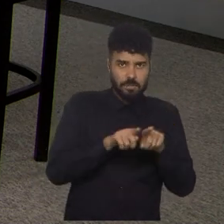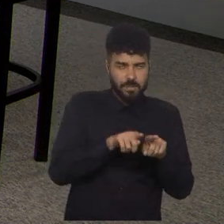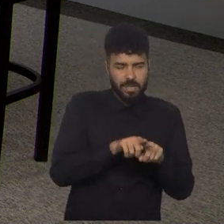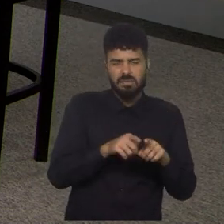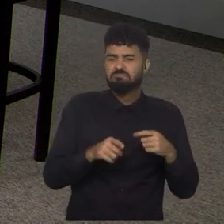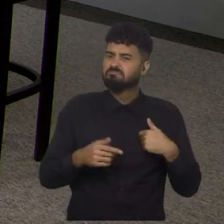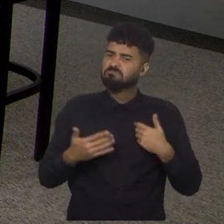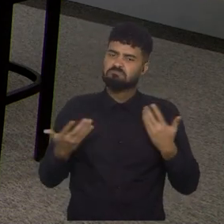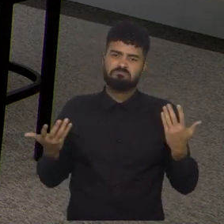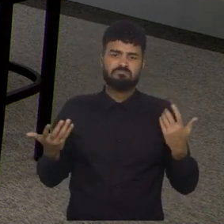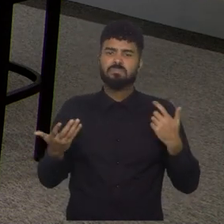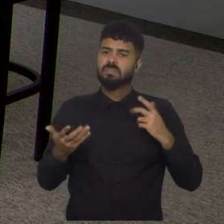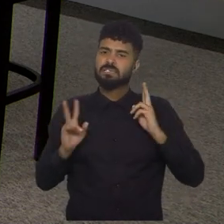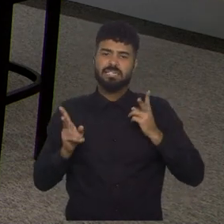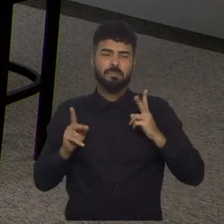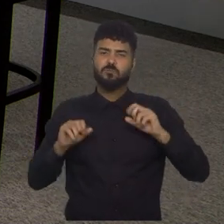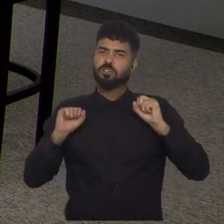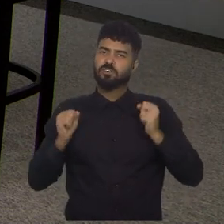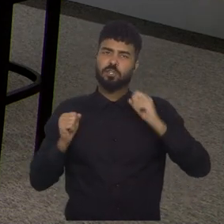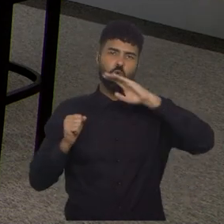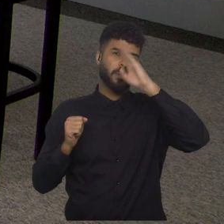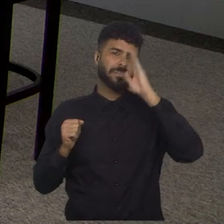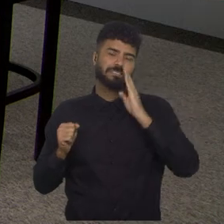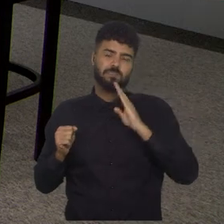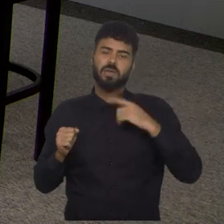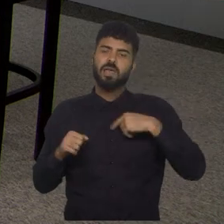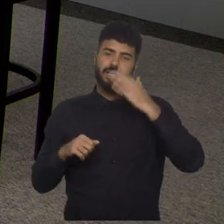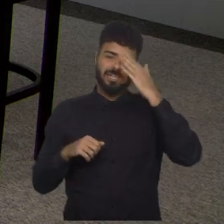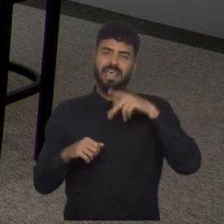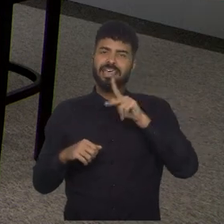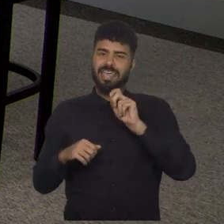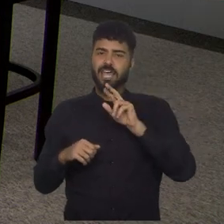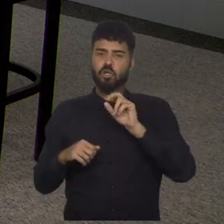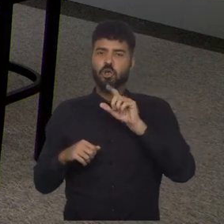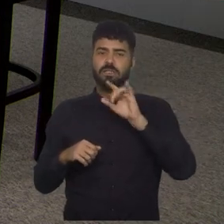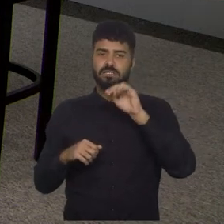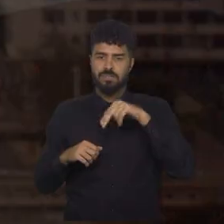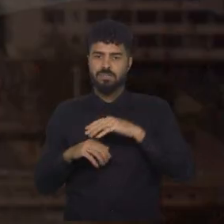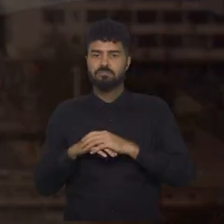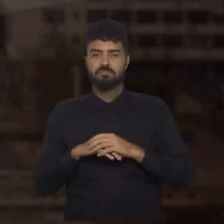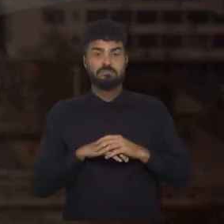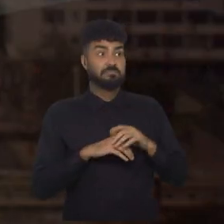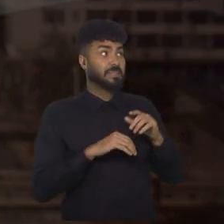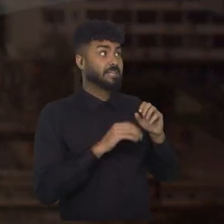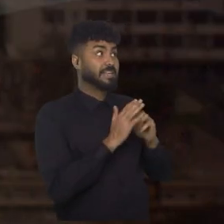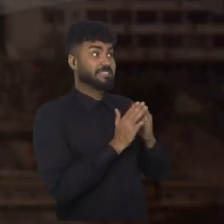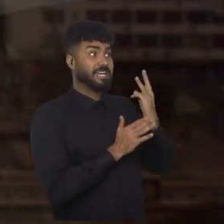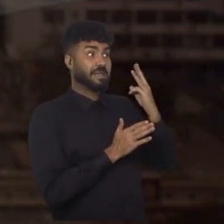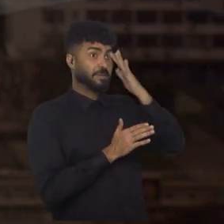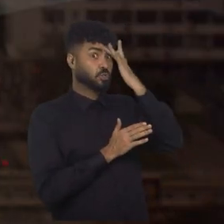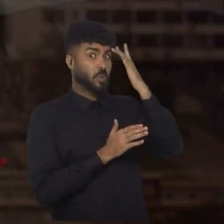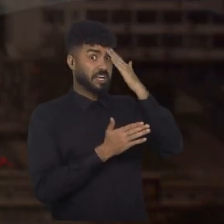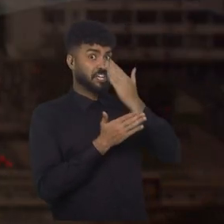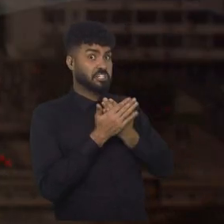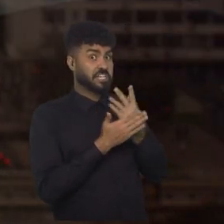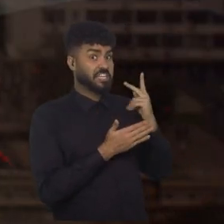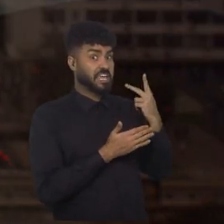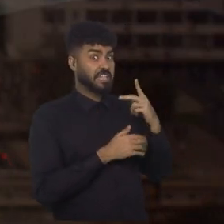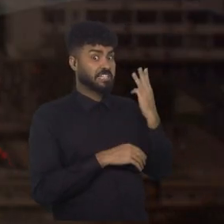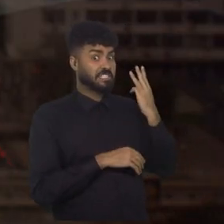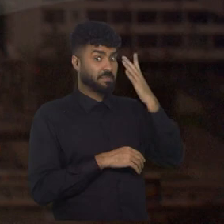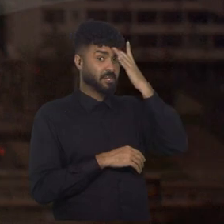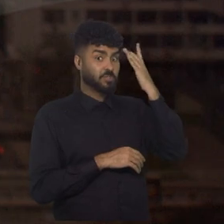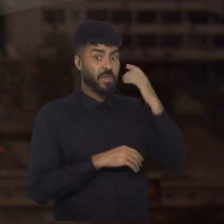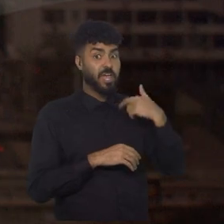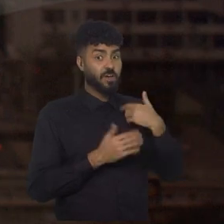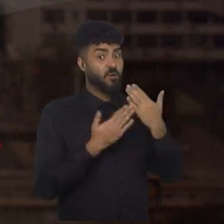assim, eu vou sempre pelo Brasil e a minha aposta fica com a Carolyn. Carolyn tem a terceira votação aqui no Copa Delas. Eu vou ter que